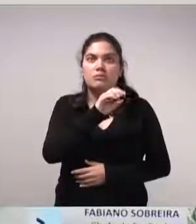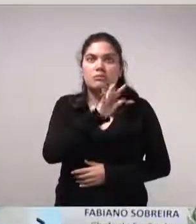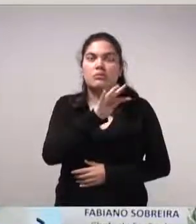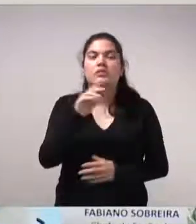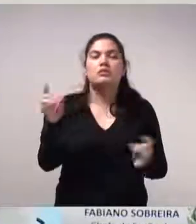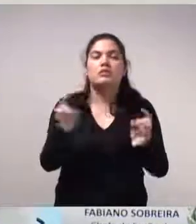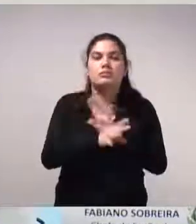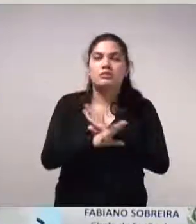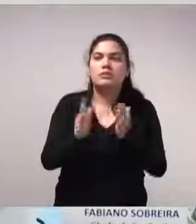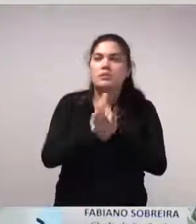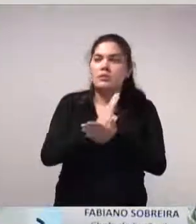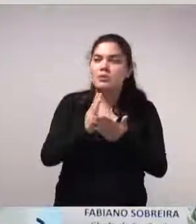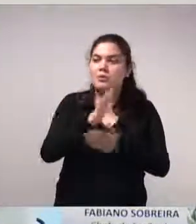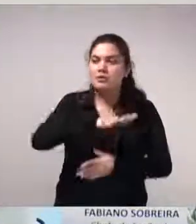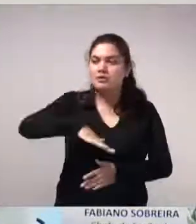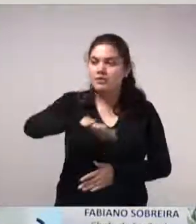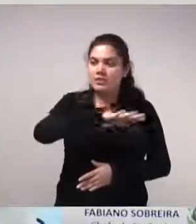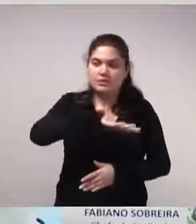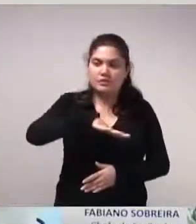ações da área de